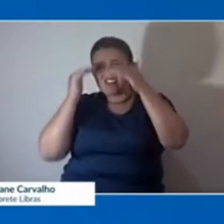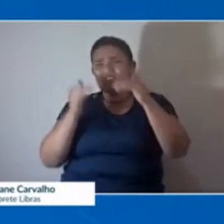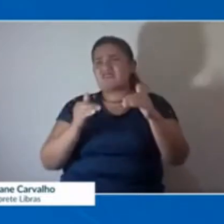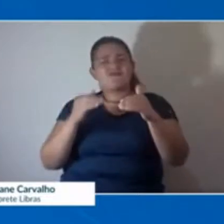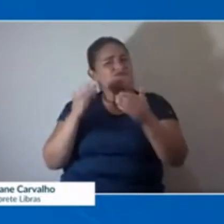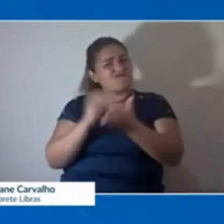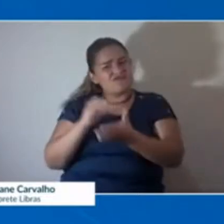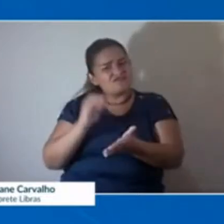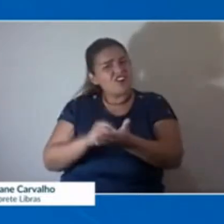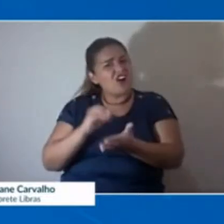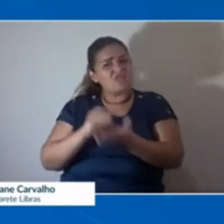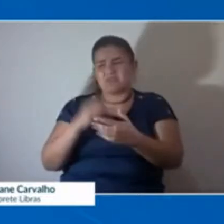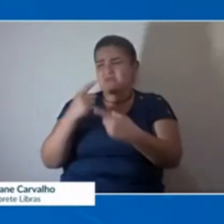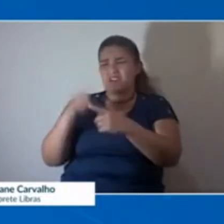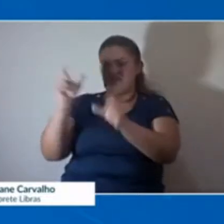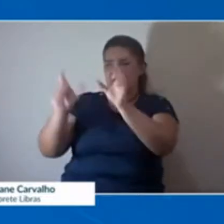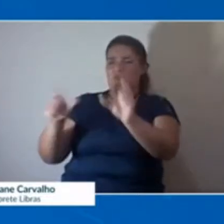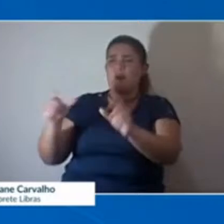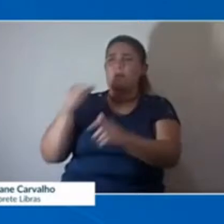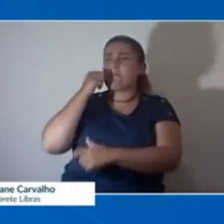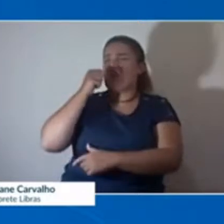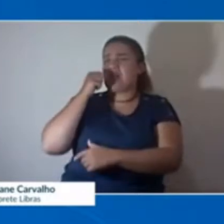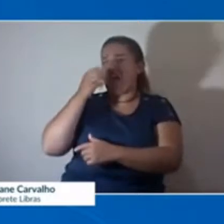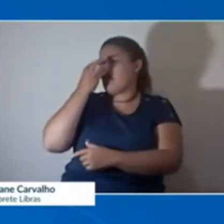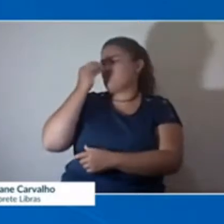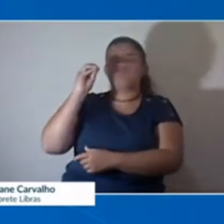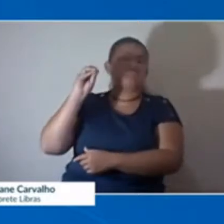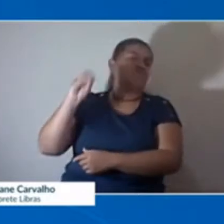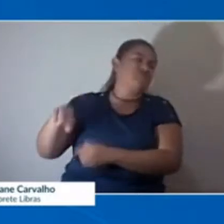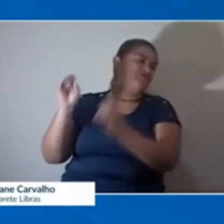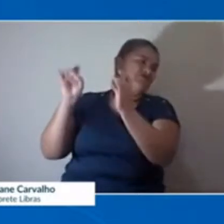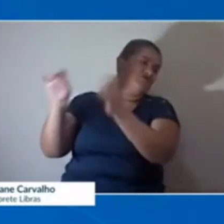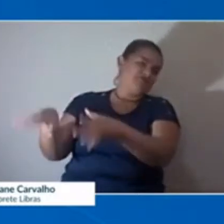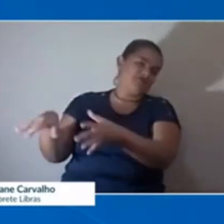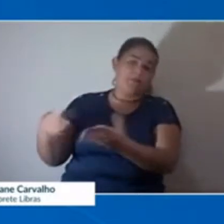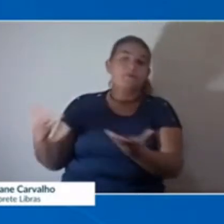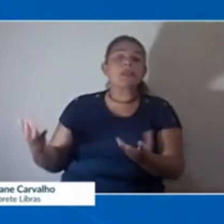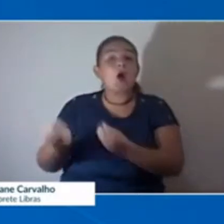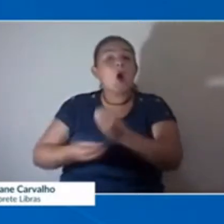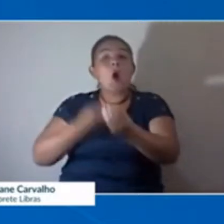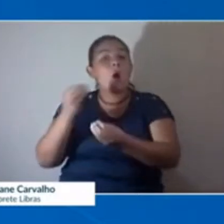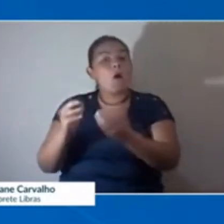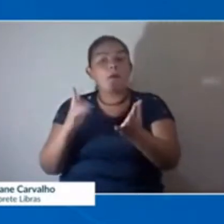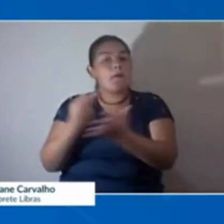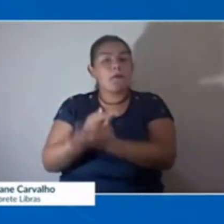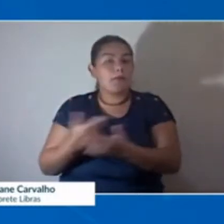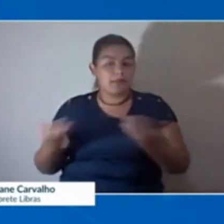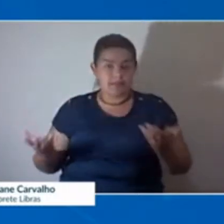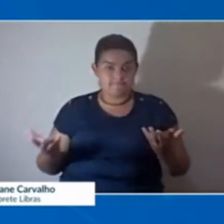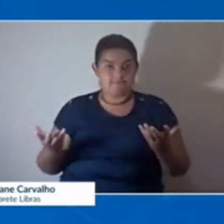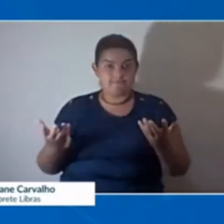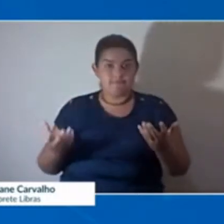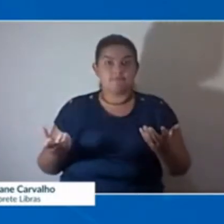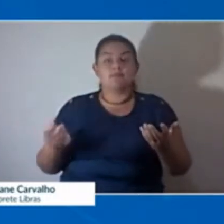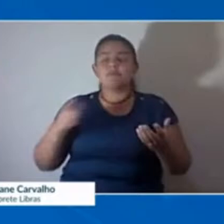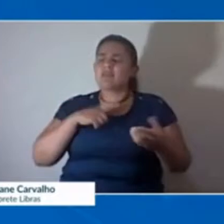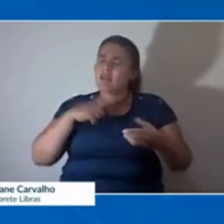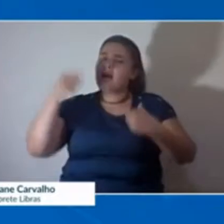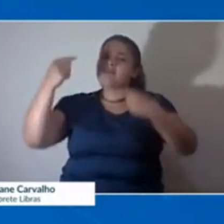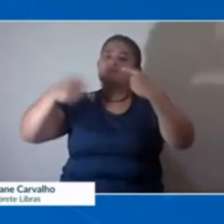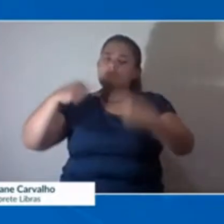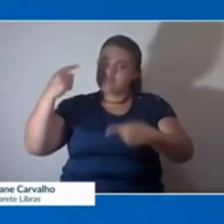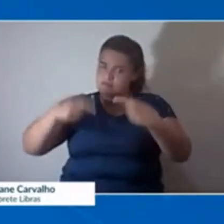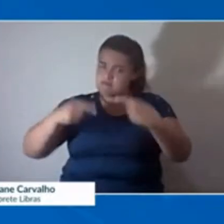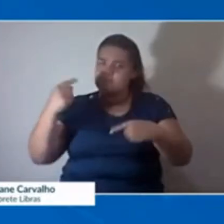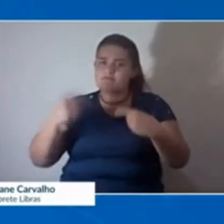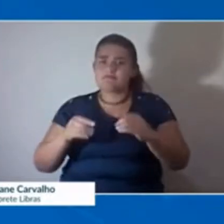é mulher, então não respeito essa mulher como diretora. Como que isso funciona? A gente tem essas discussões aí,